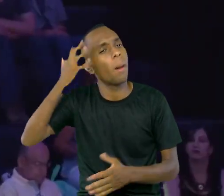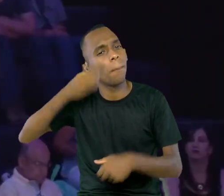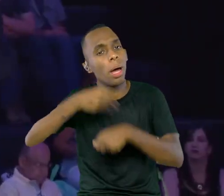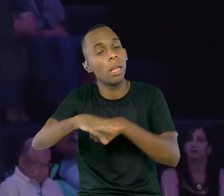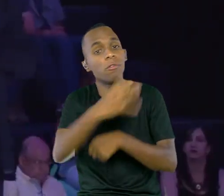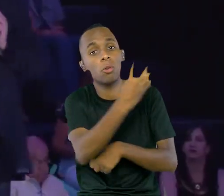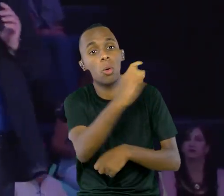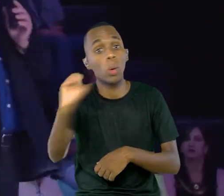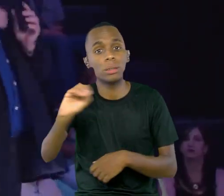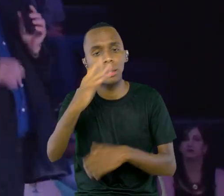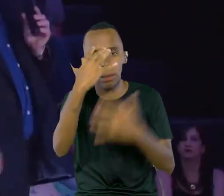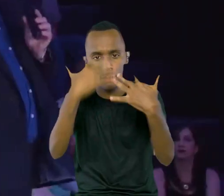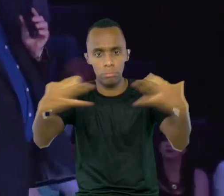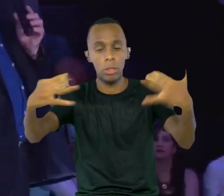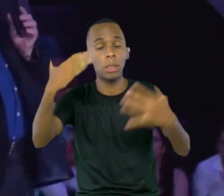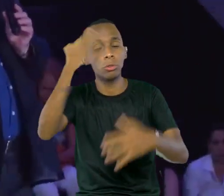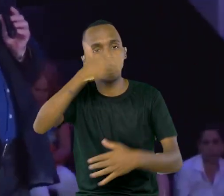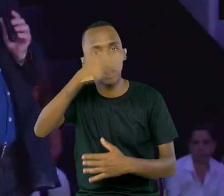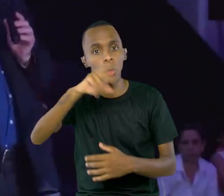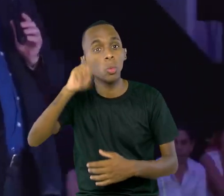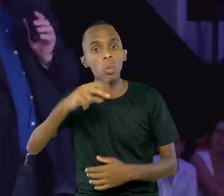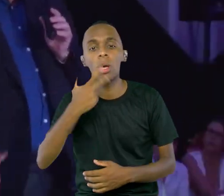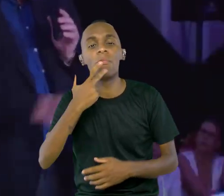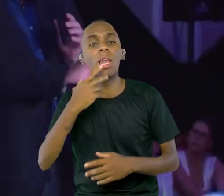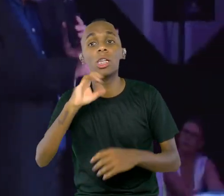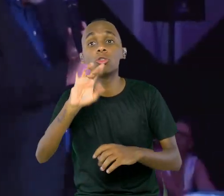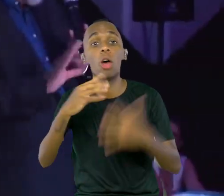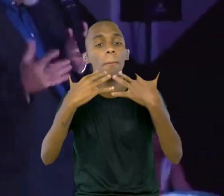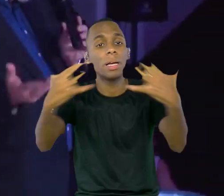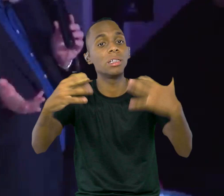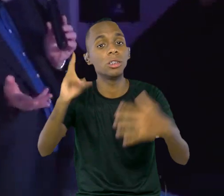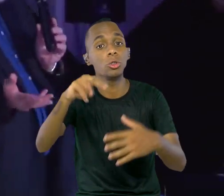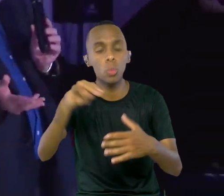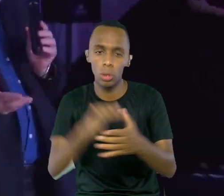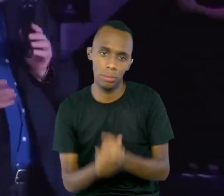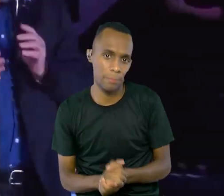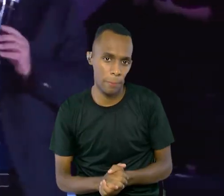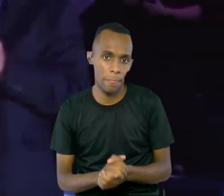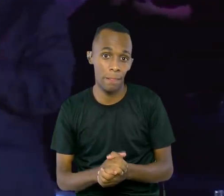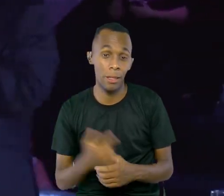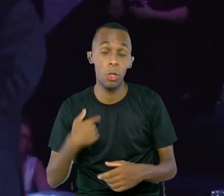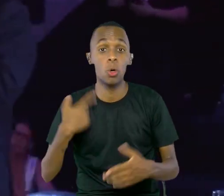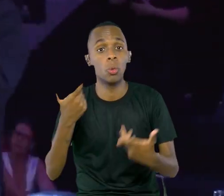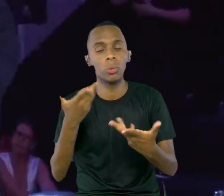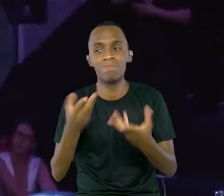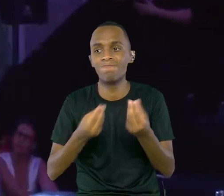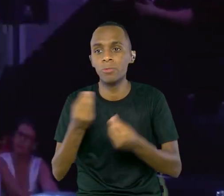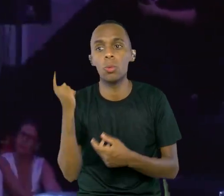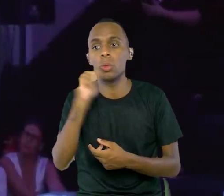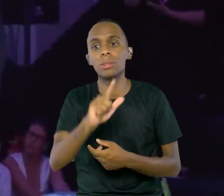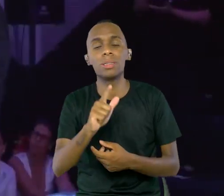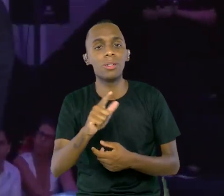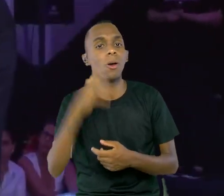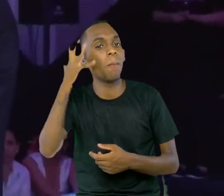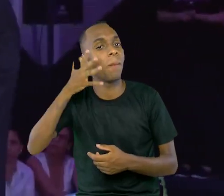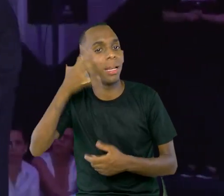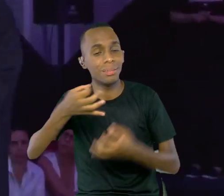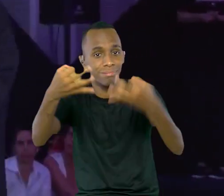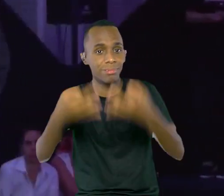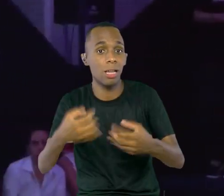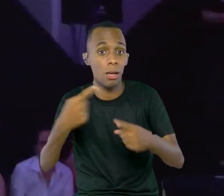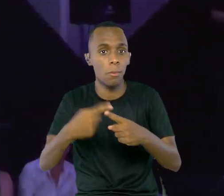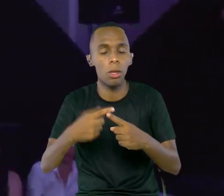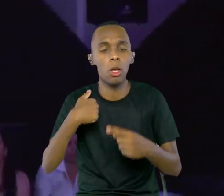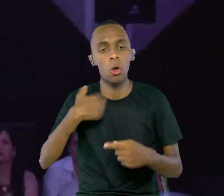uma palestra, eram 400 cegos no auditório. Nunca tinha falado só para cego. Primeiro que eu tive uma encrenca, não conseguia fazer a